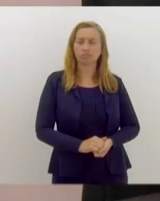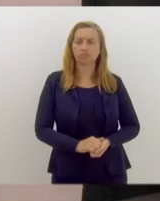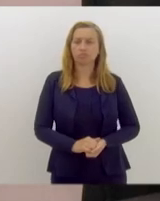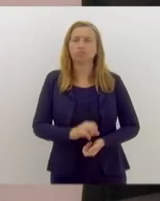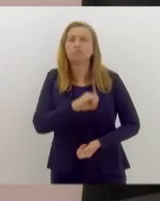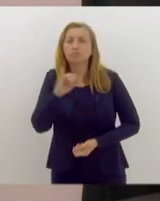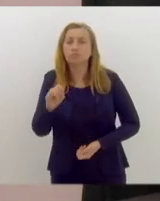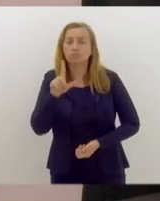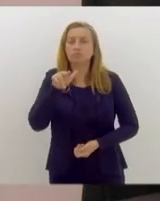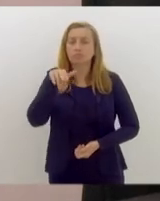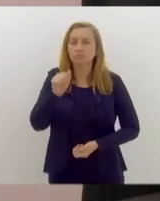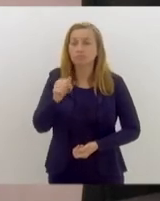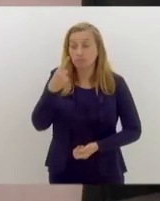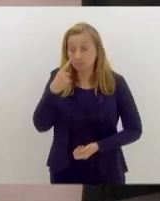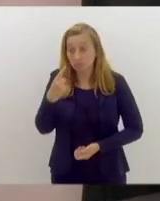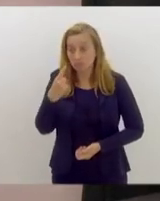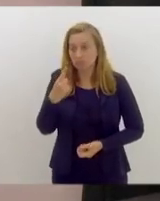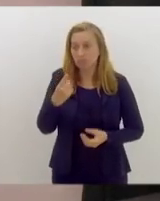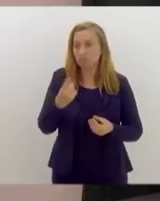Oi, Luciane, você me ouve? Ih, caiu.